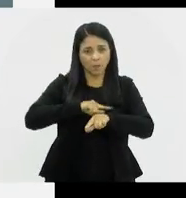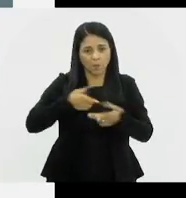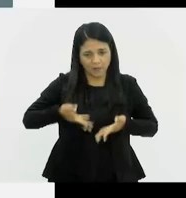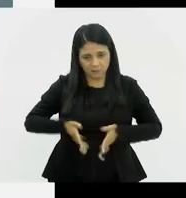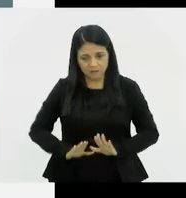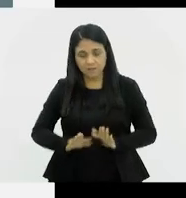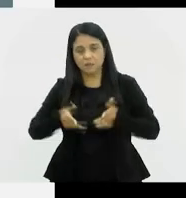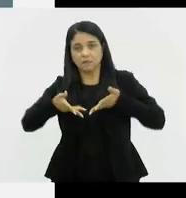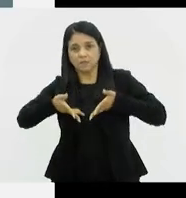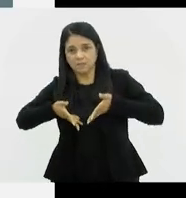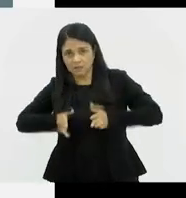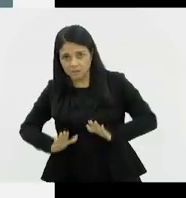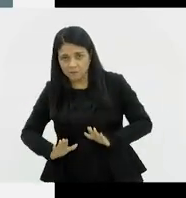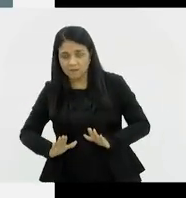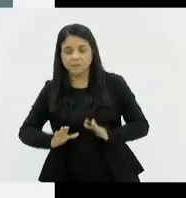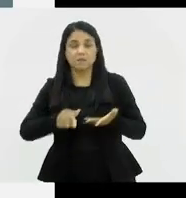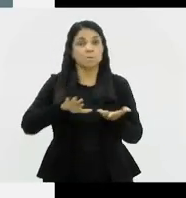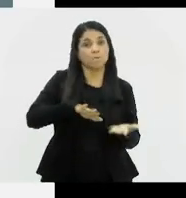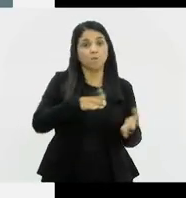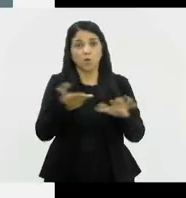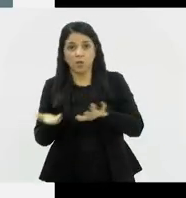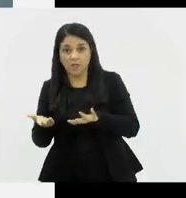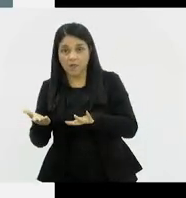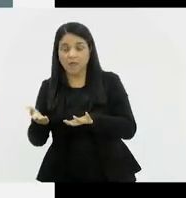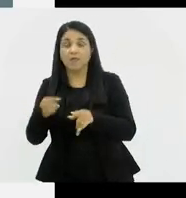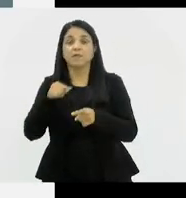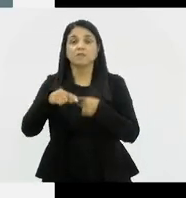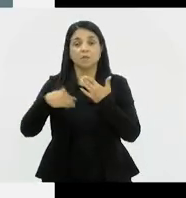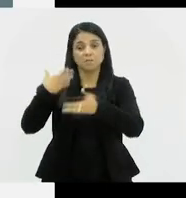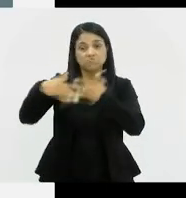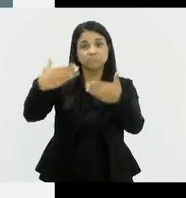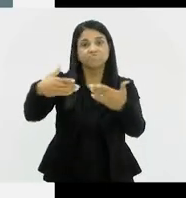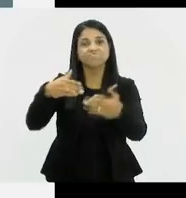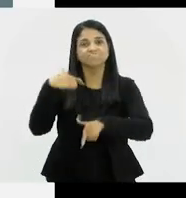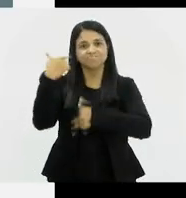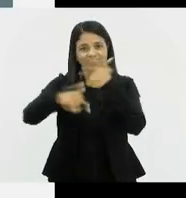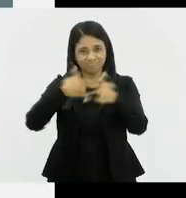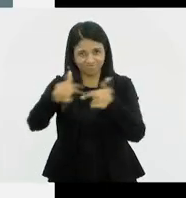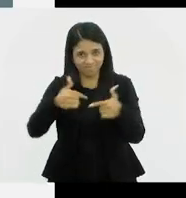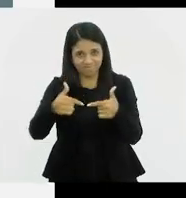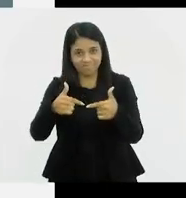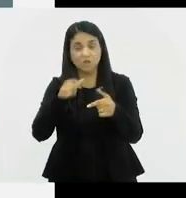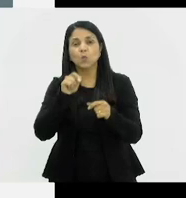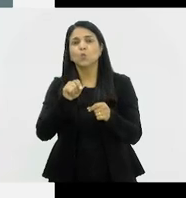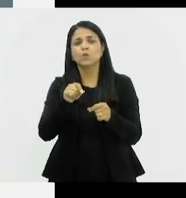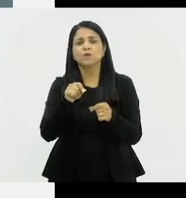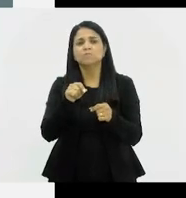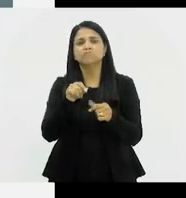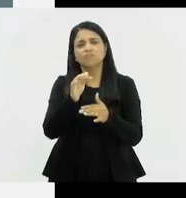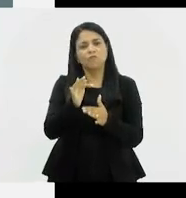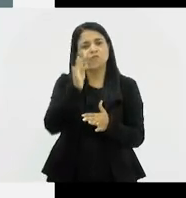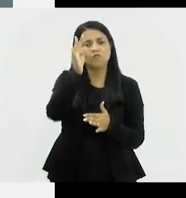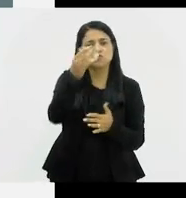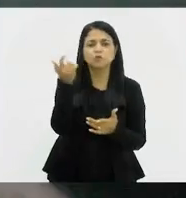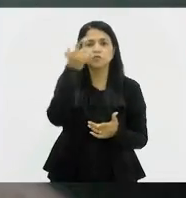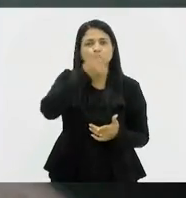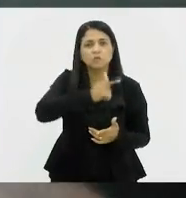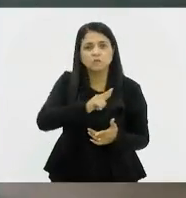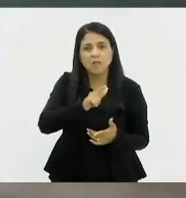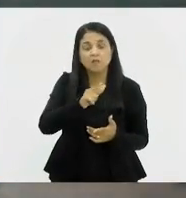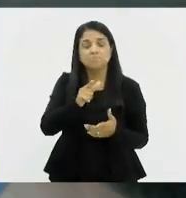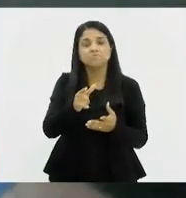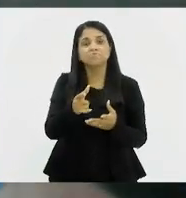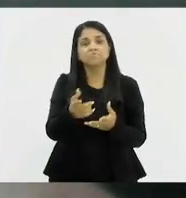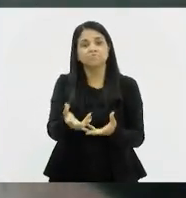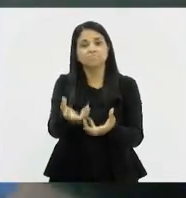de plantar. E como que nós vamos arrancar o que nós plantamos? Então, o nosso envelhecimento